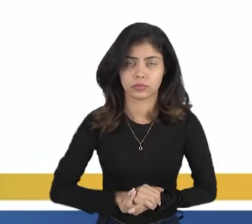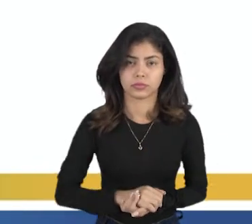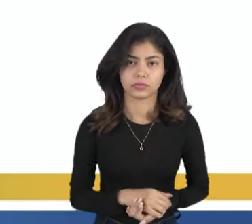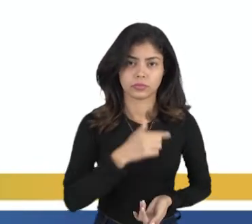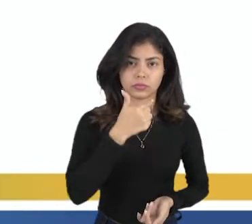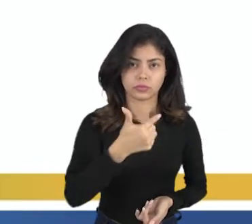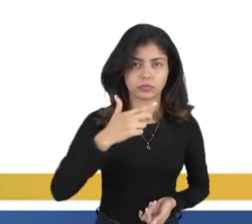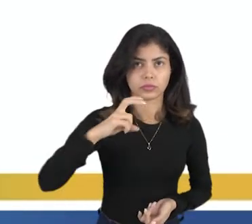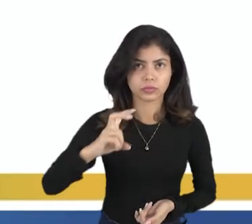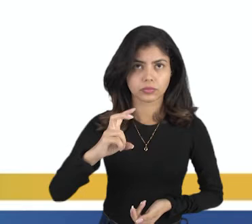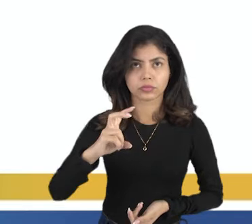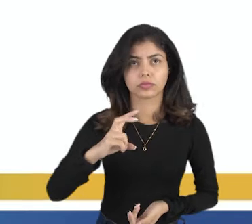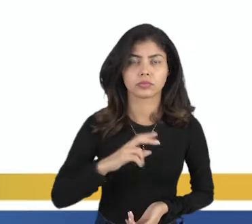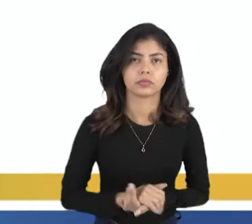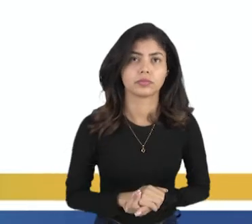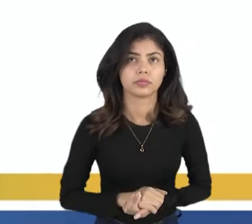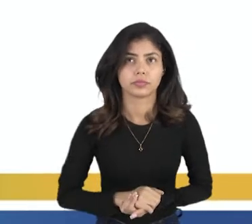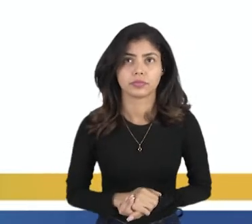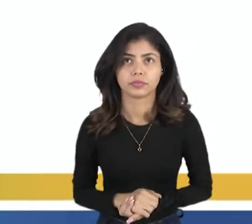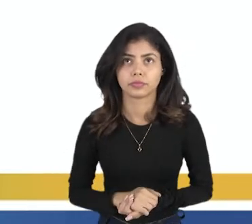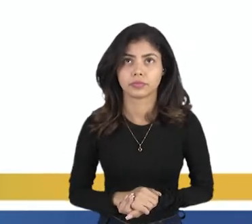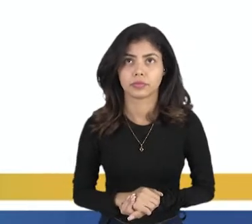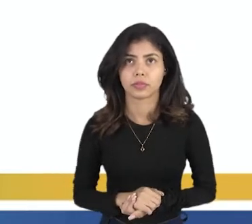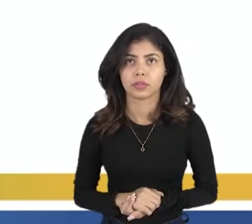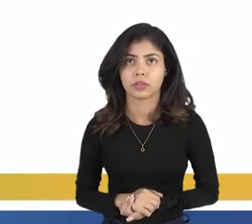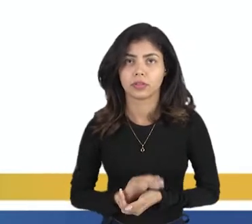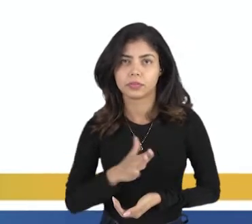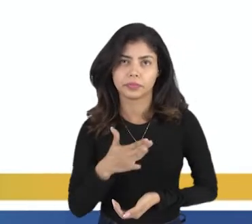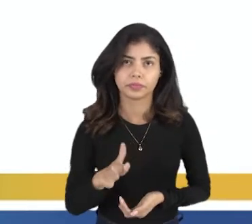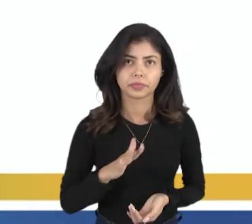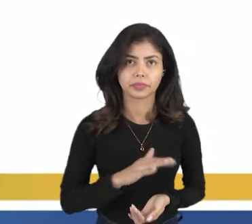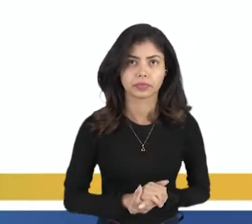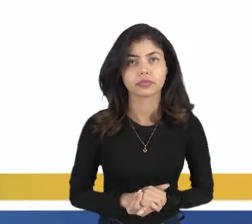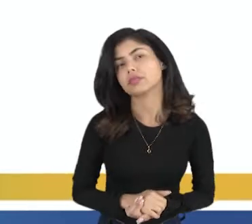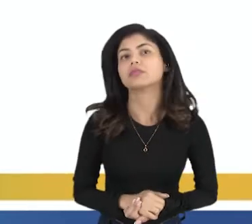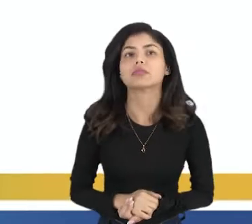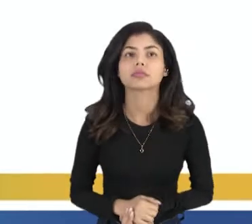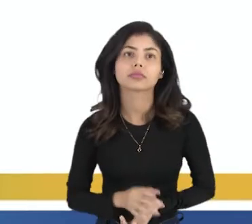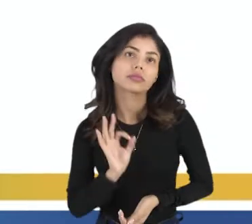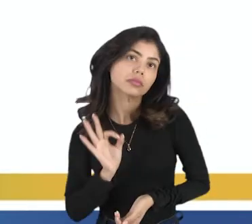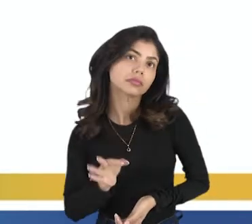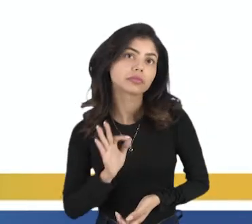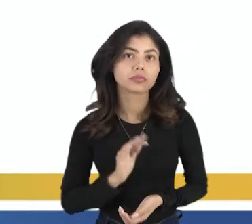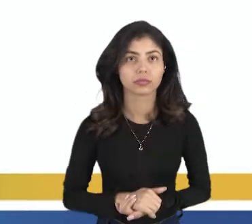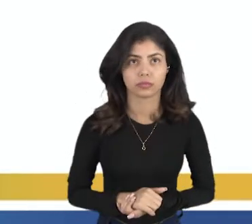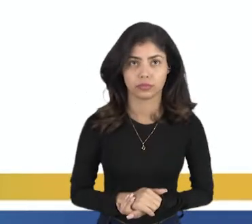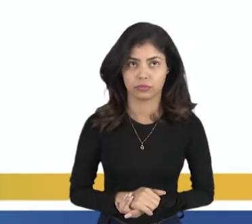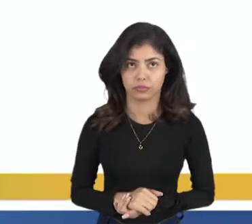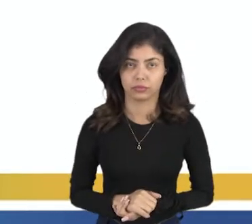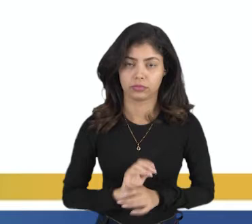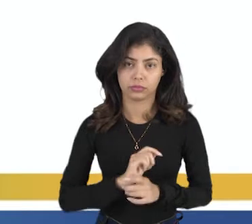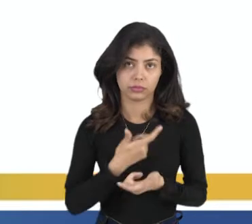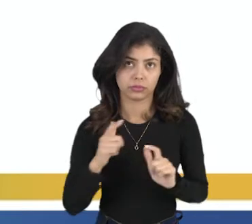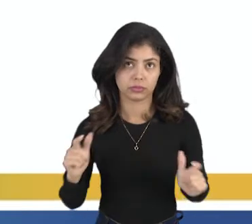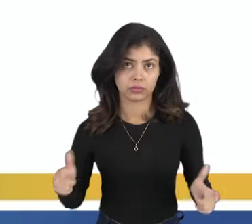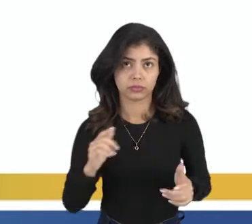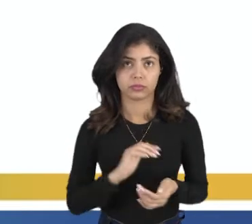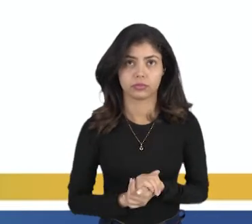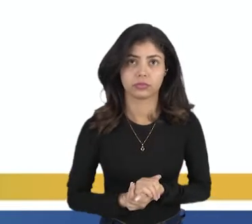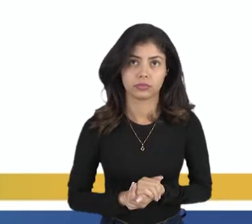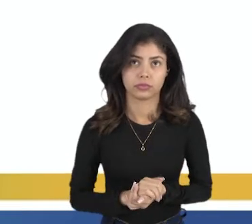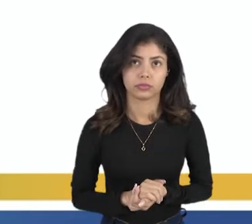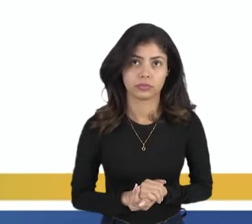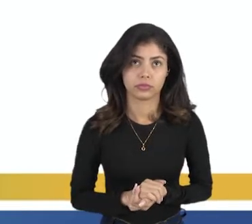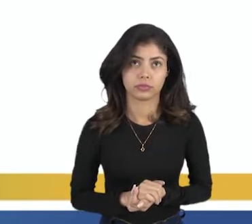em julho, né? Então, em julho aí, com aproximadamente 20 graus Celsius, certo? Então, a maior